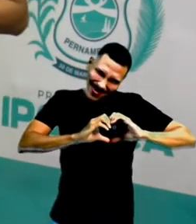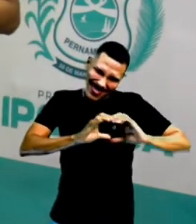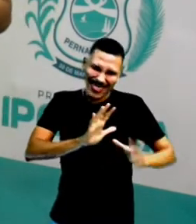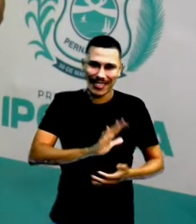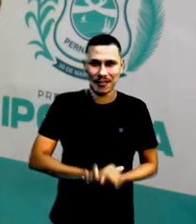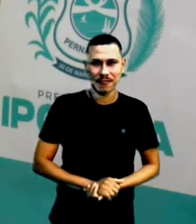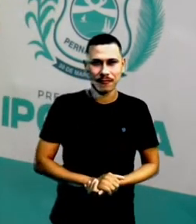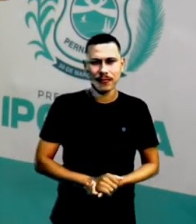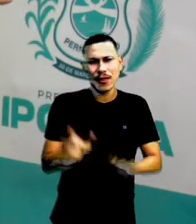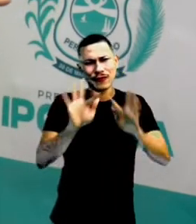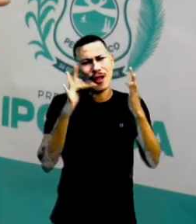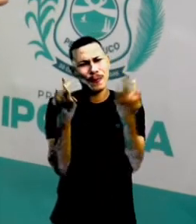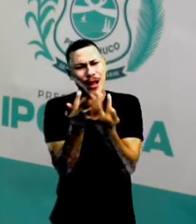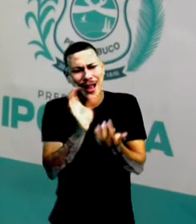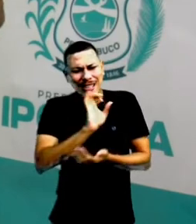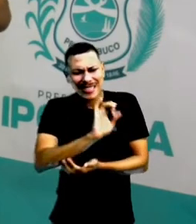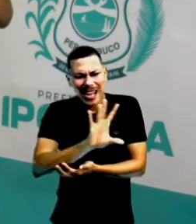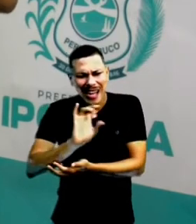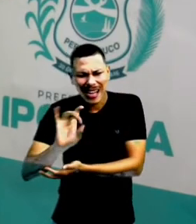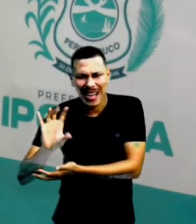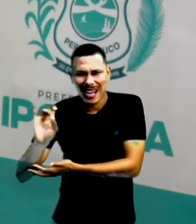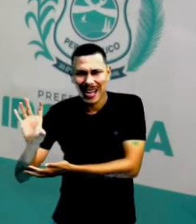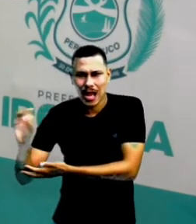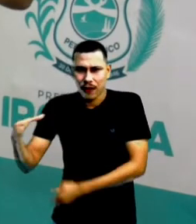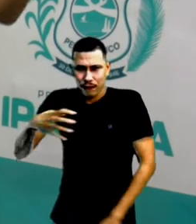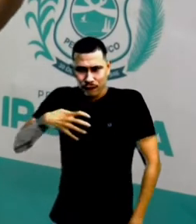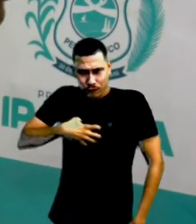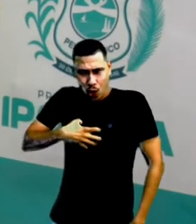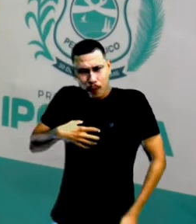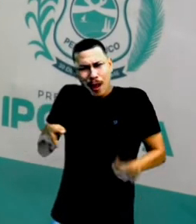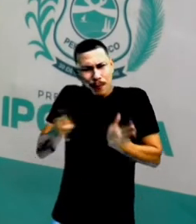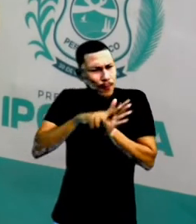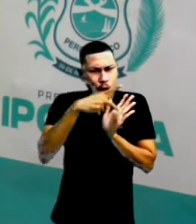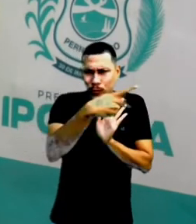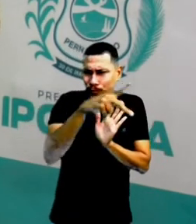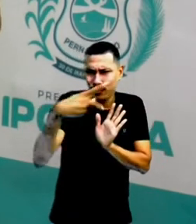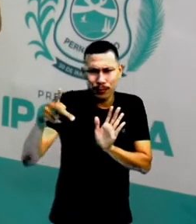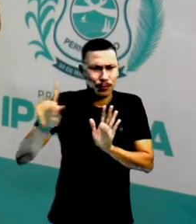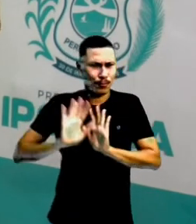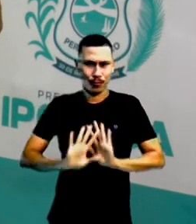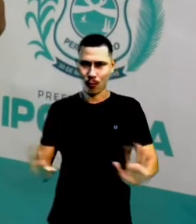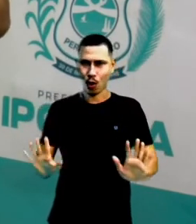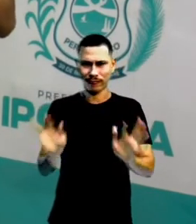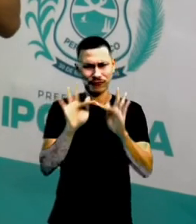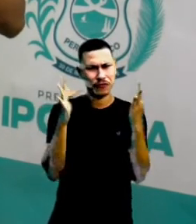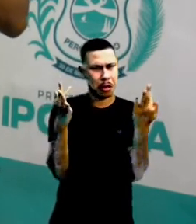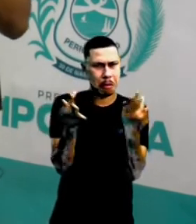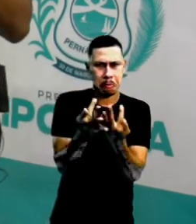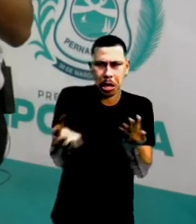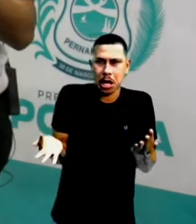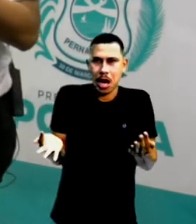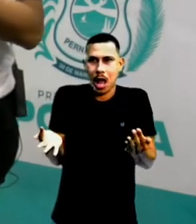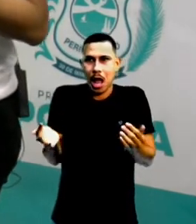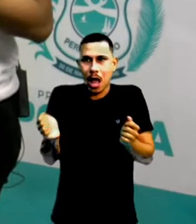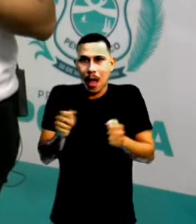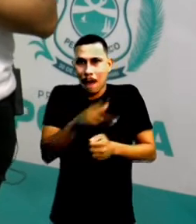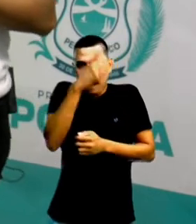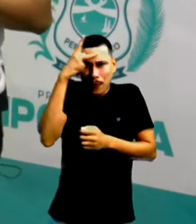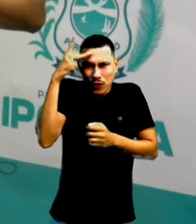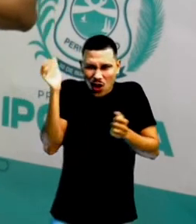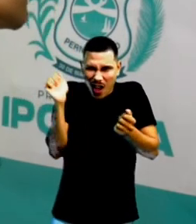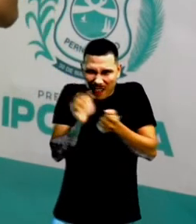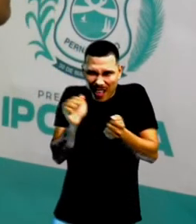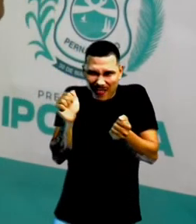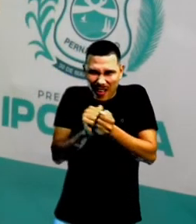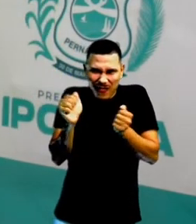Cada família tem seu jeito. Existe todo tipo de família. Existe família grande,